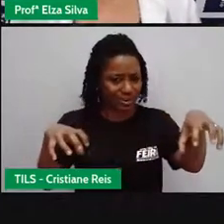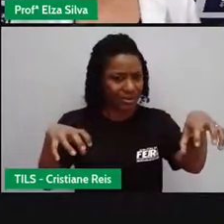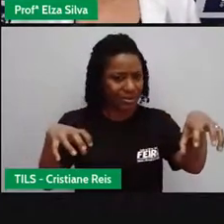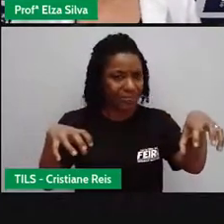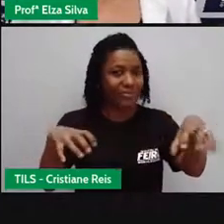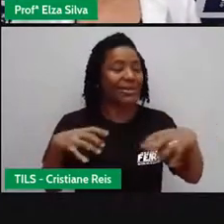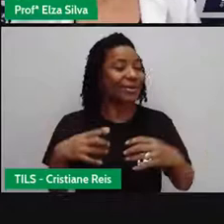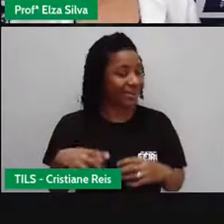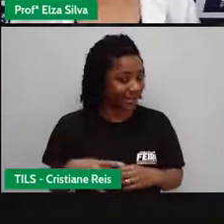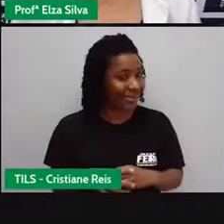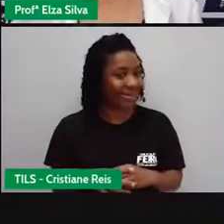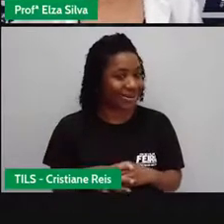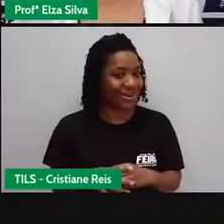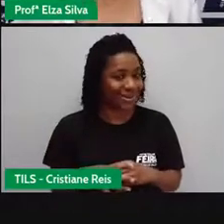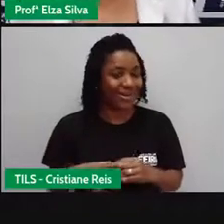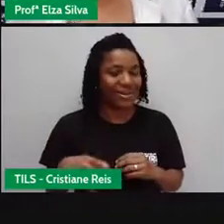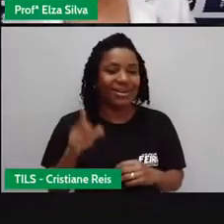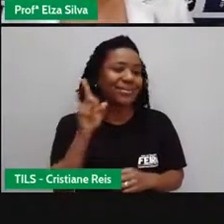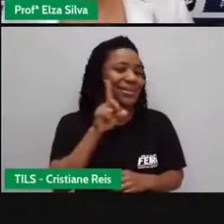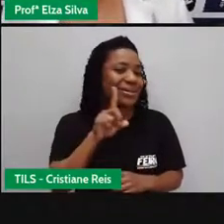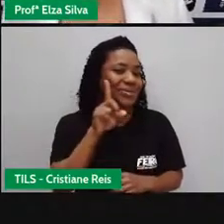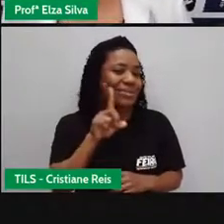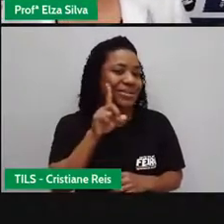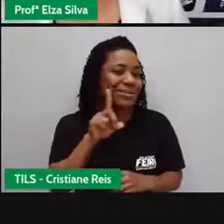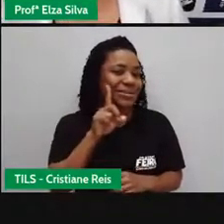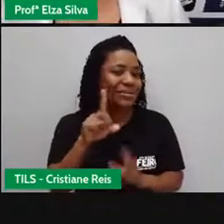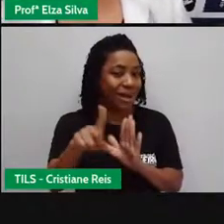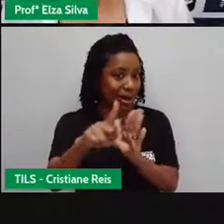dos Estados Unidos antes da independência.